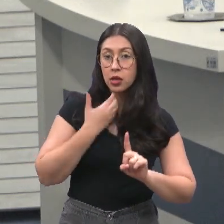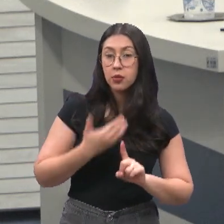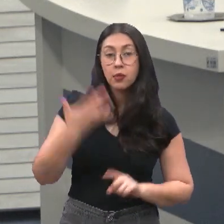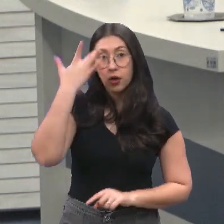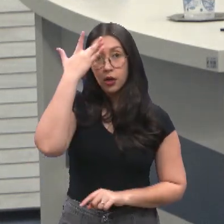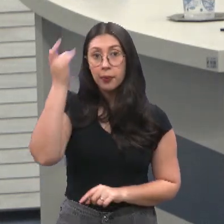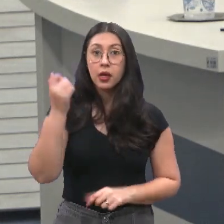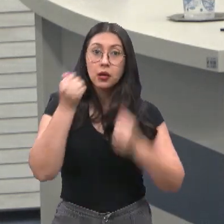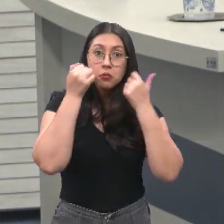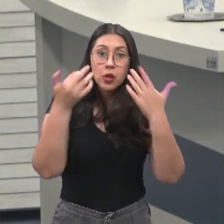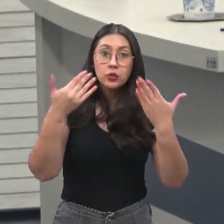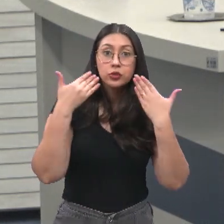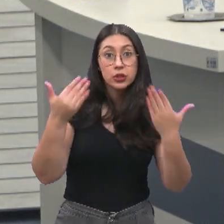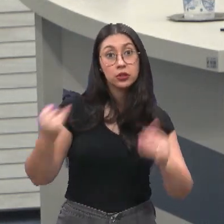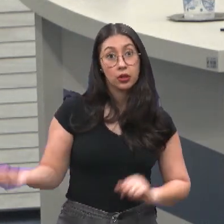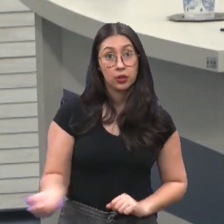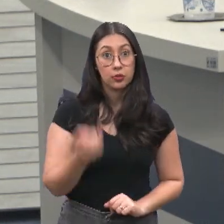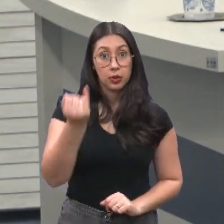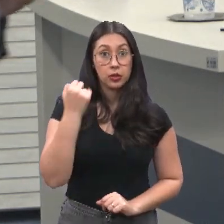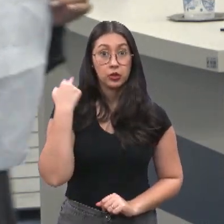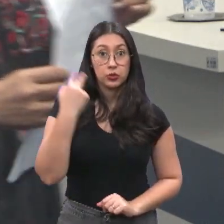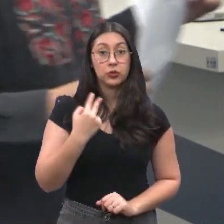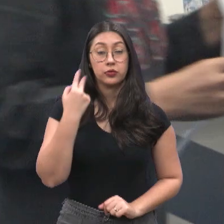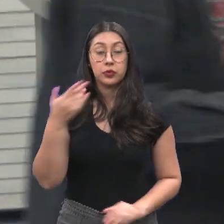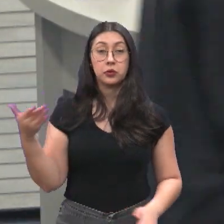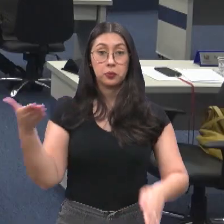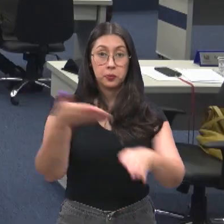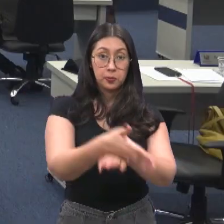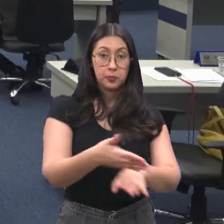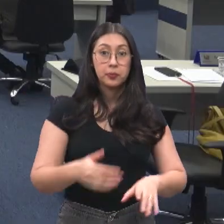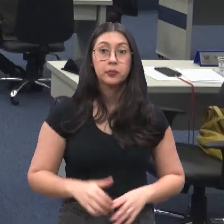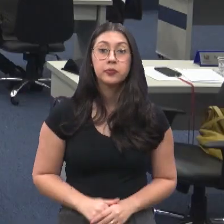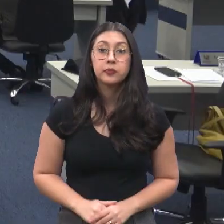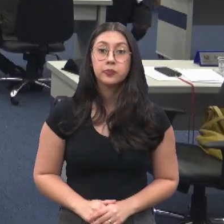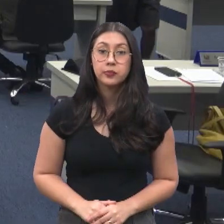pública, é importante todos os vereadores participarem.